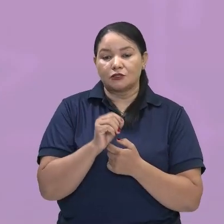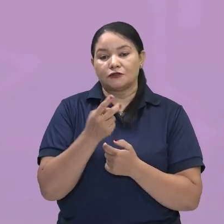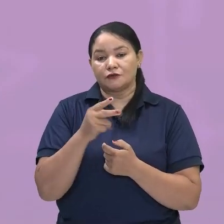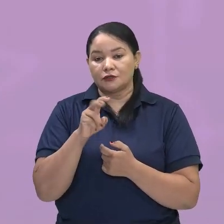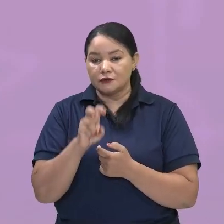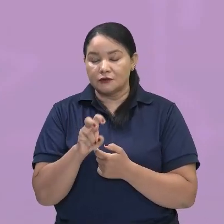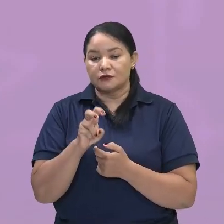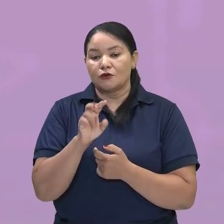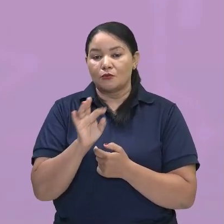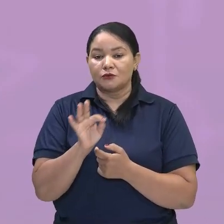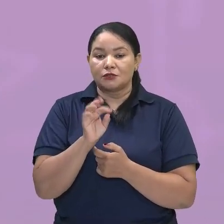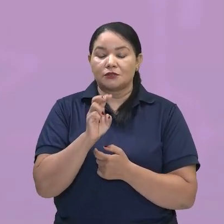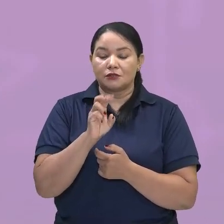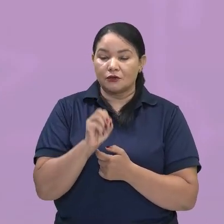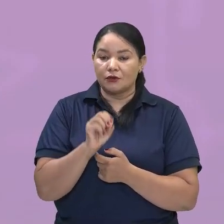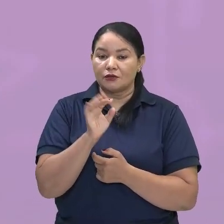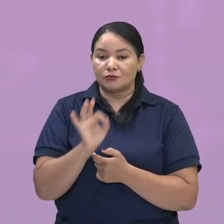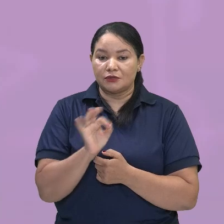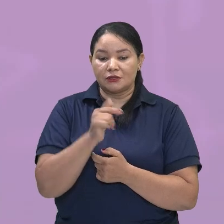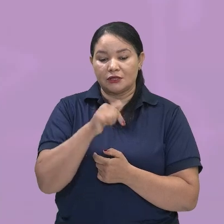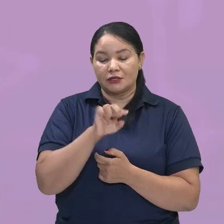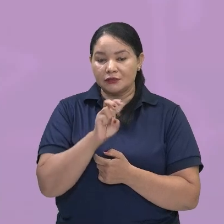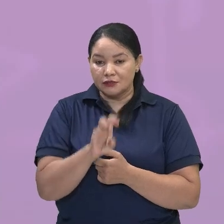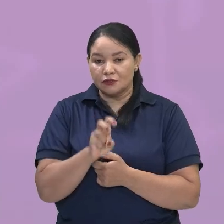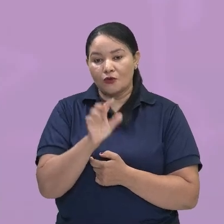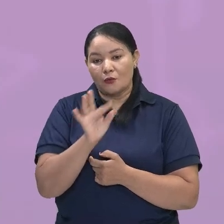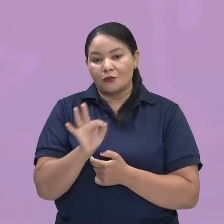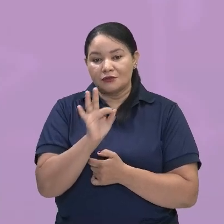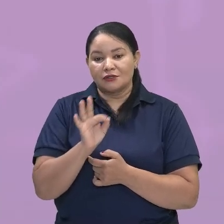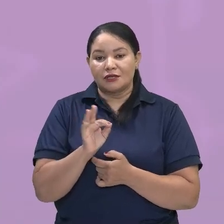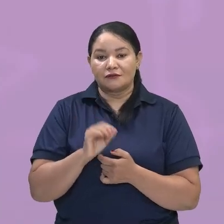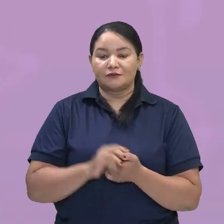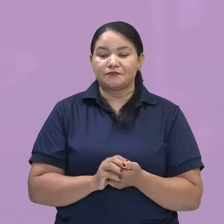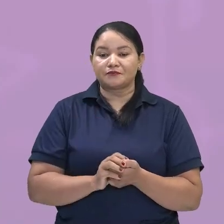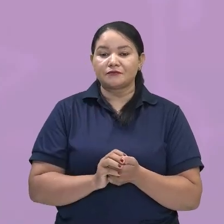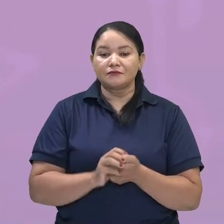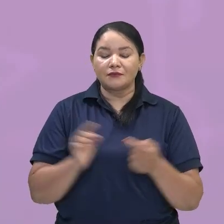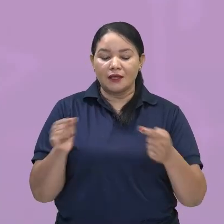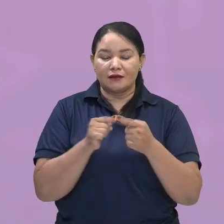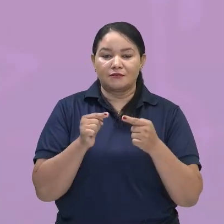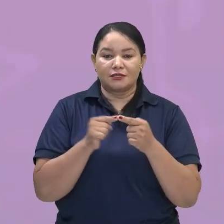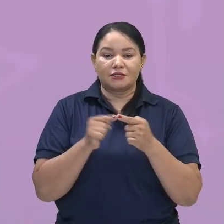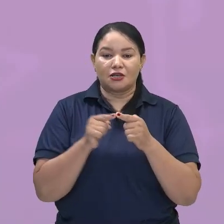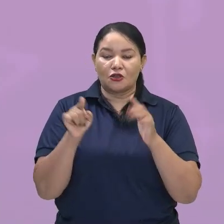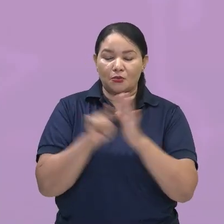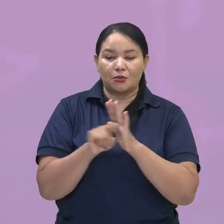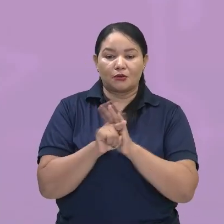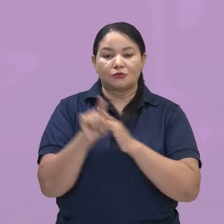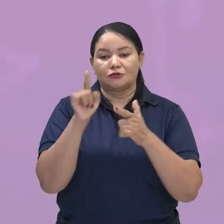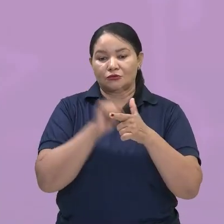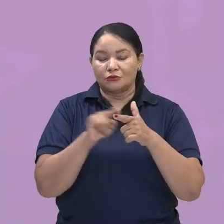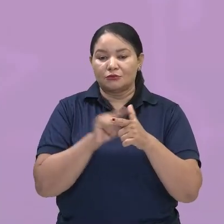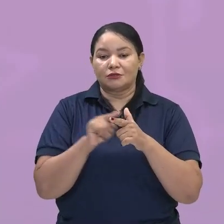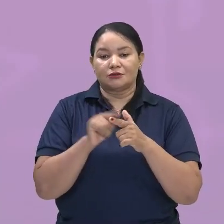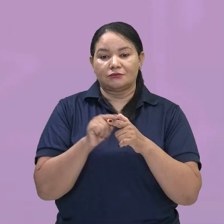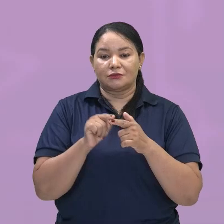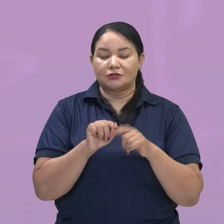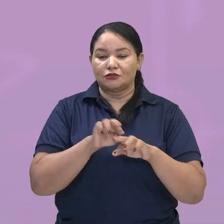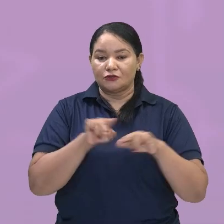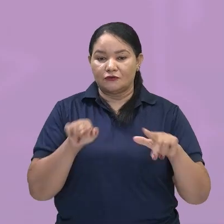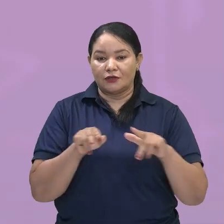25%, 50%, 75%, e aplicamos isso na resolução aqui de uma situação problema do nosso dia a